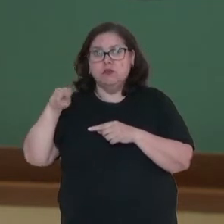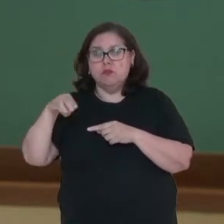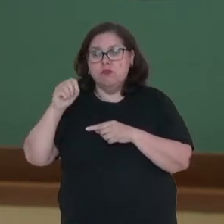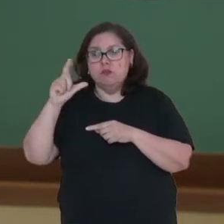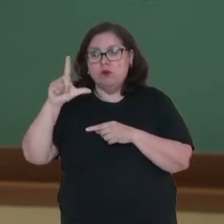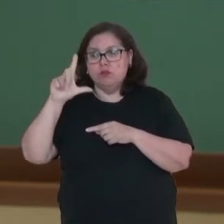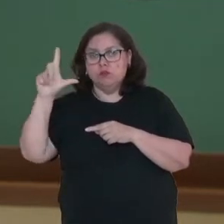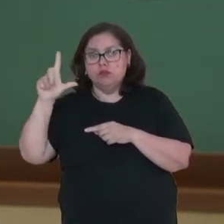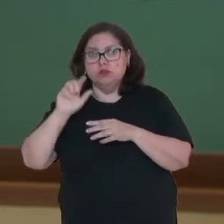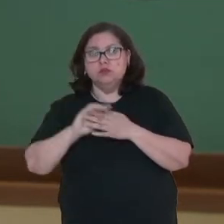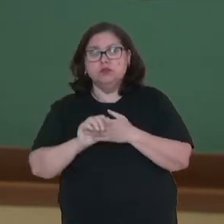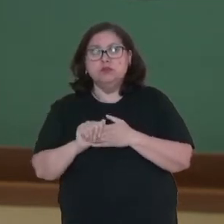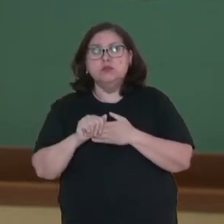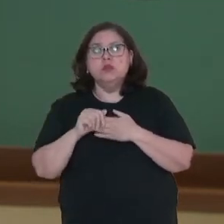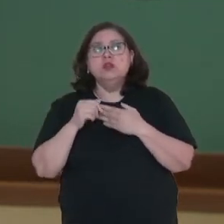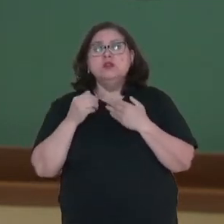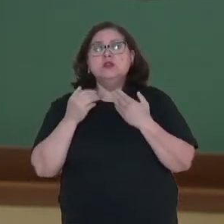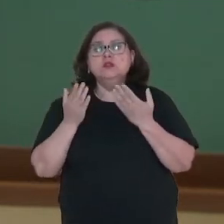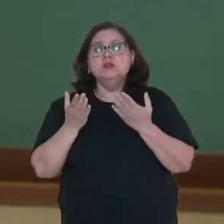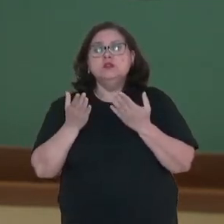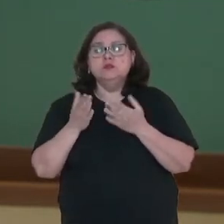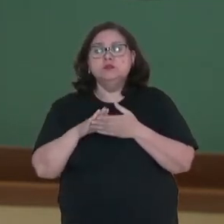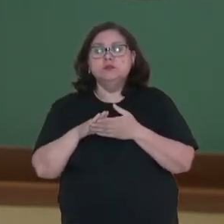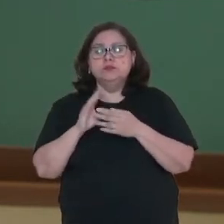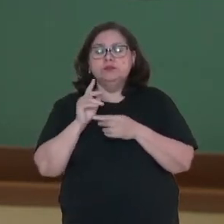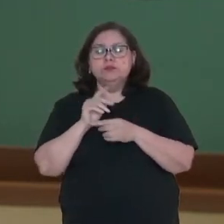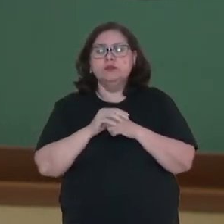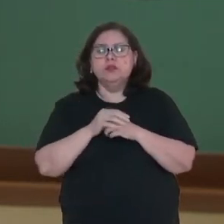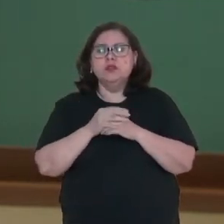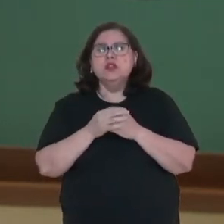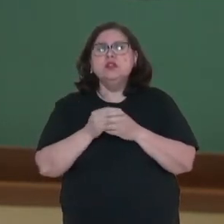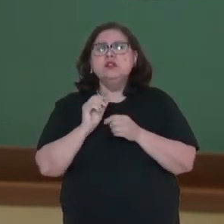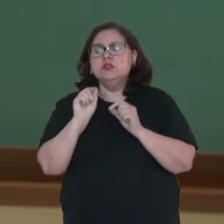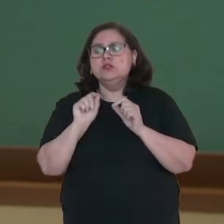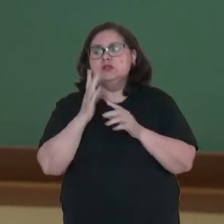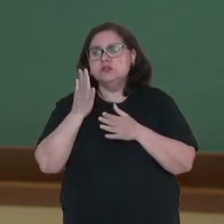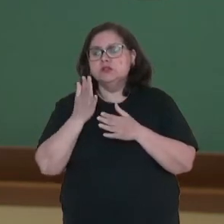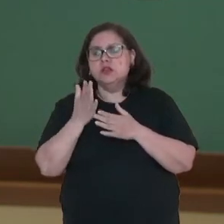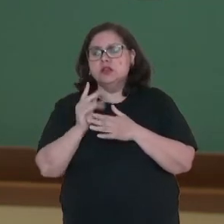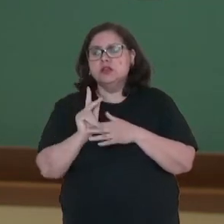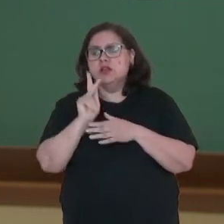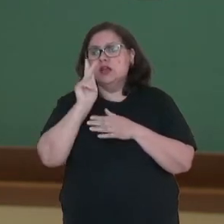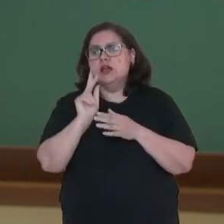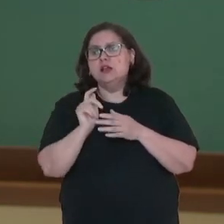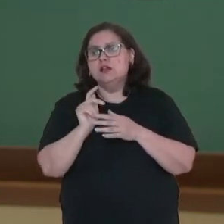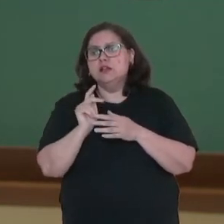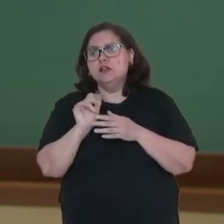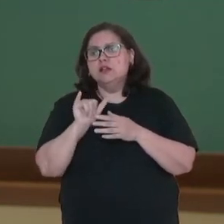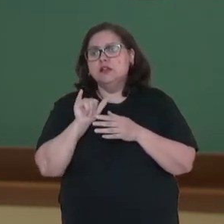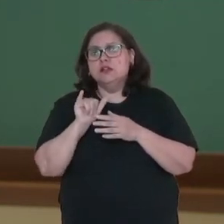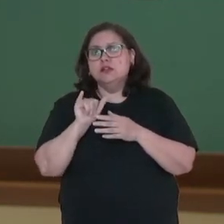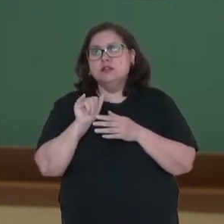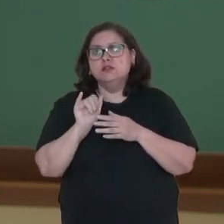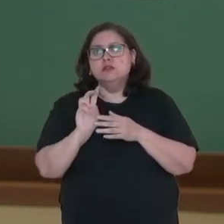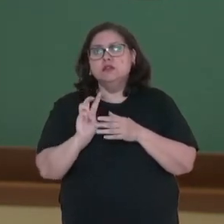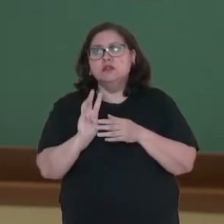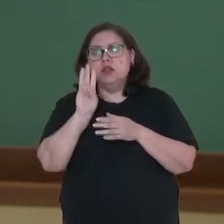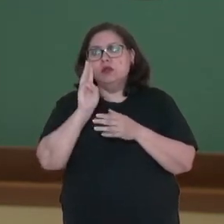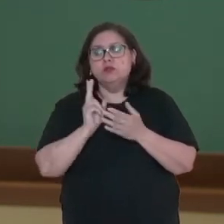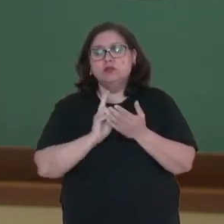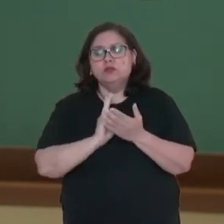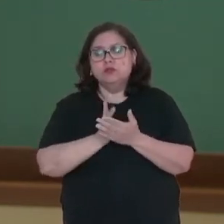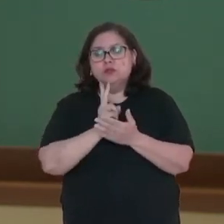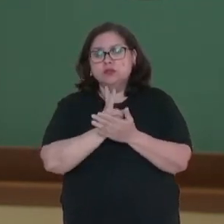mol por litro. Buenas. E, professor, e o que vem a ser o Kw, professor? Kw é constante